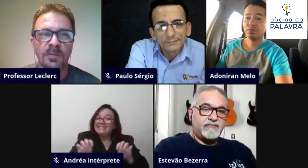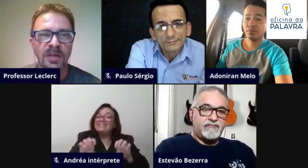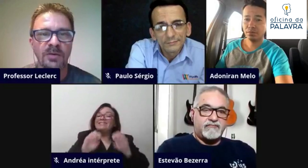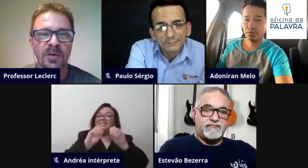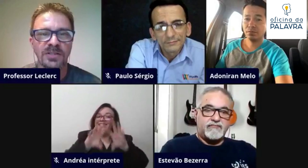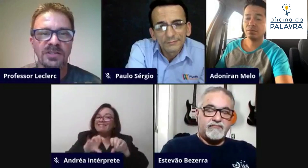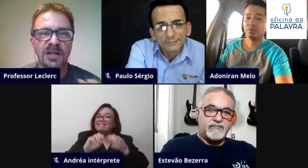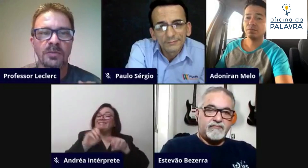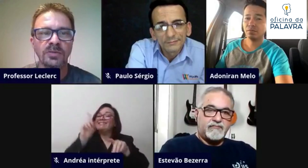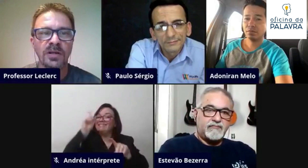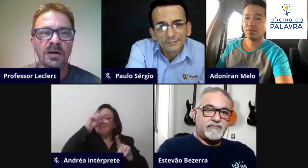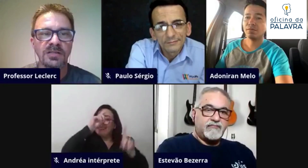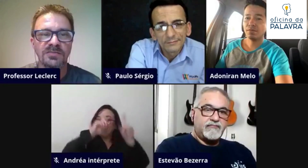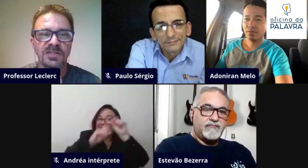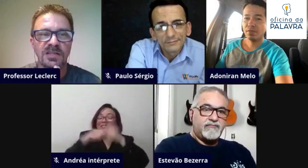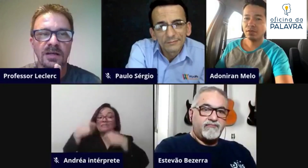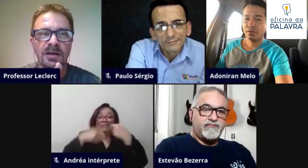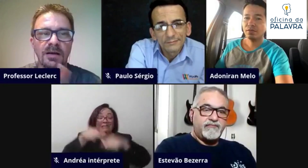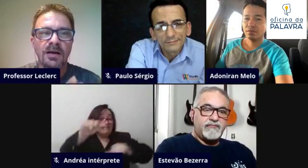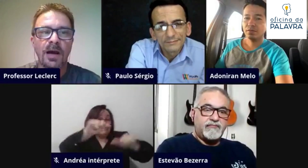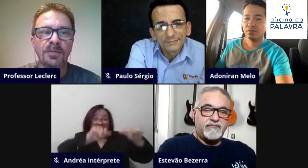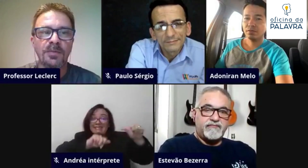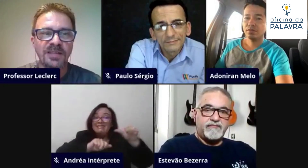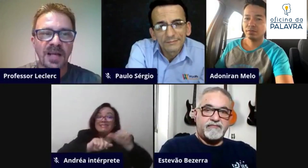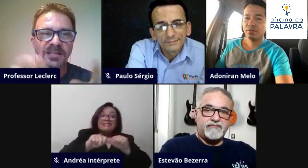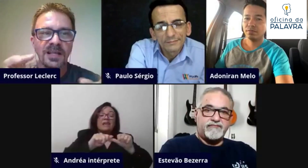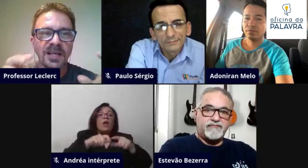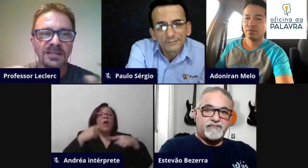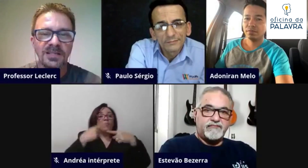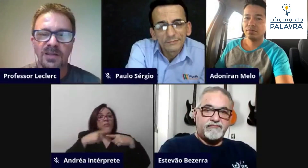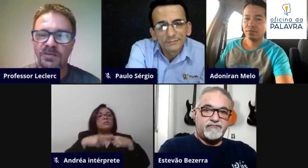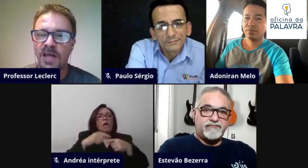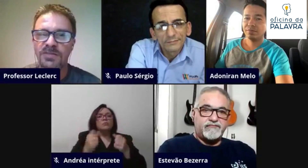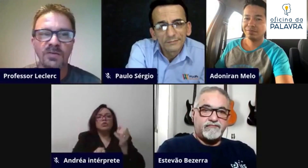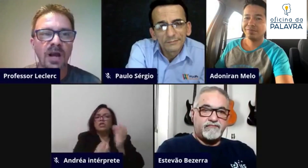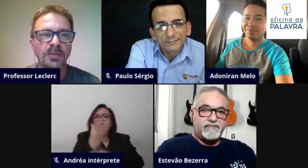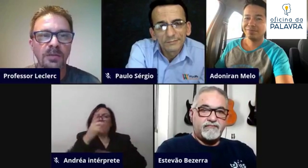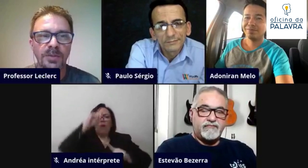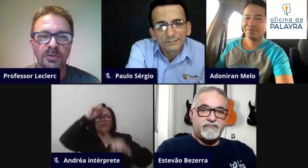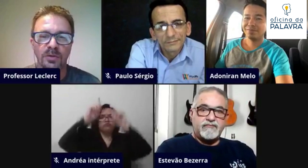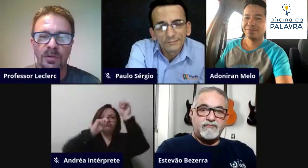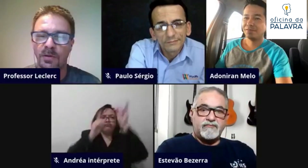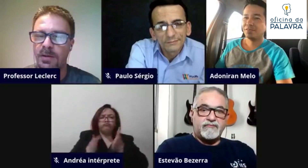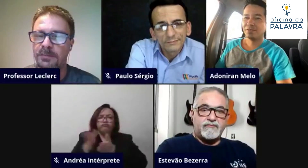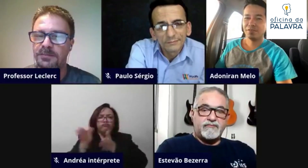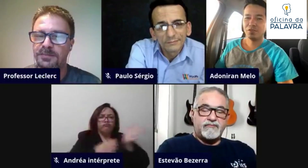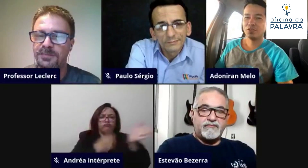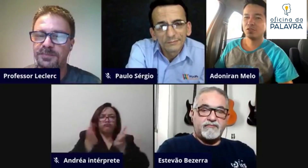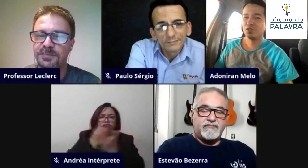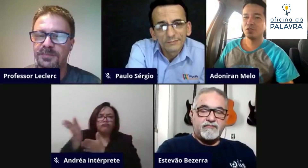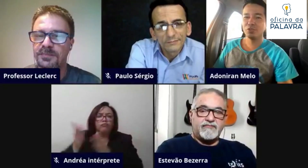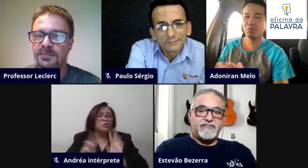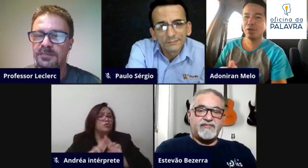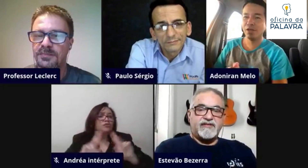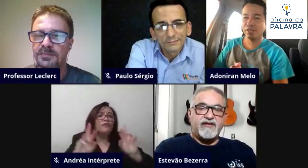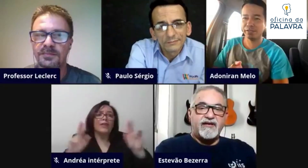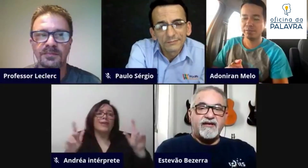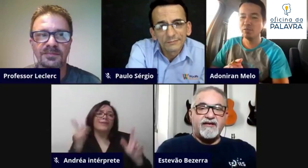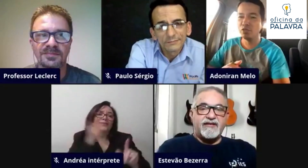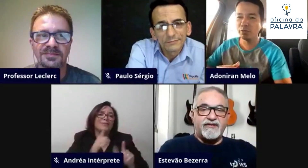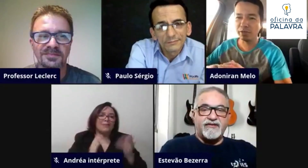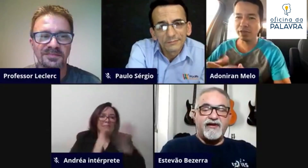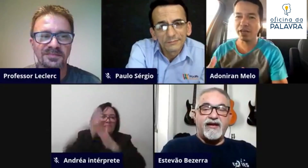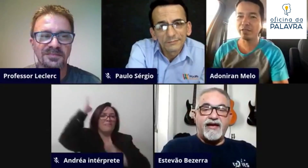gente um caminho. Eu acho que seria muito legal se você aproveitasse a inquietação e desse um caminho para a turma agora. Show de